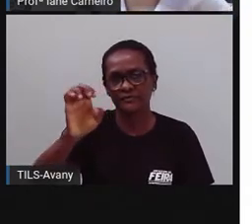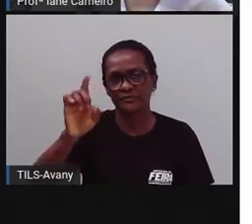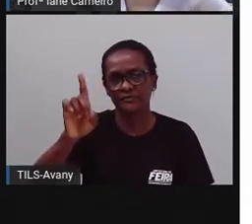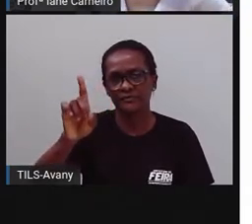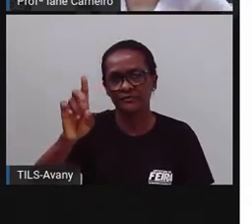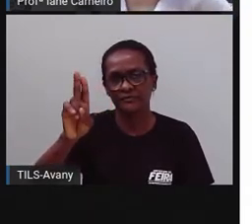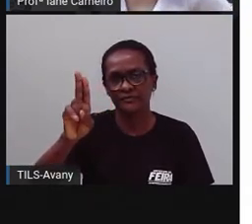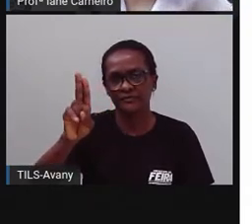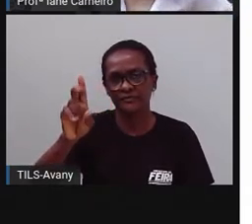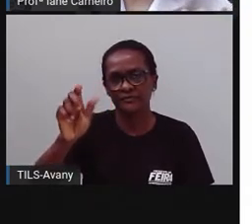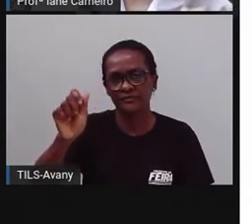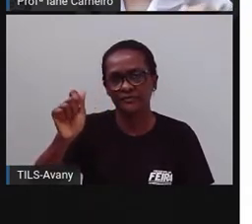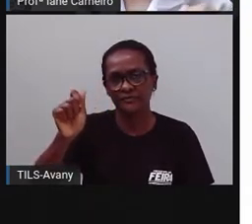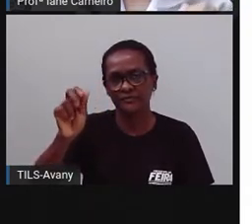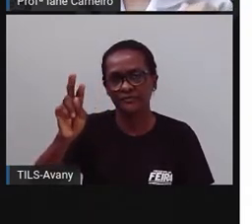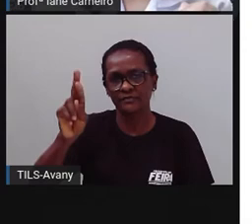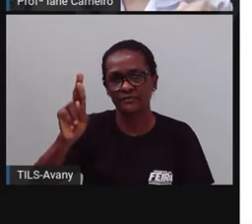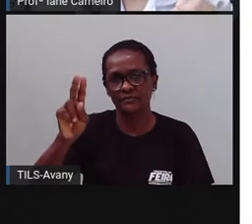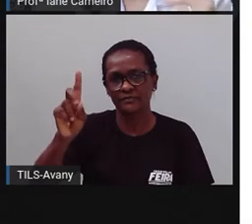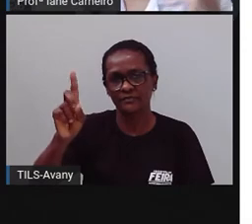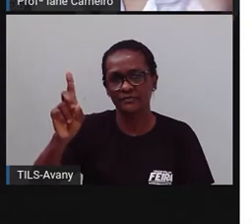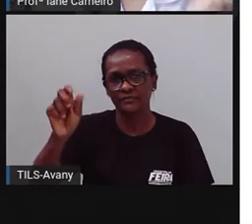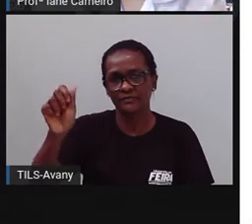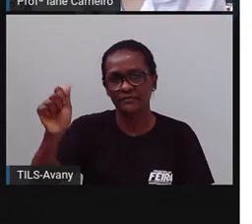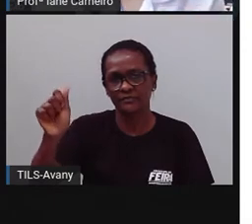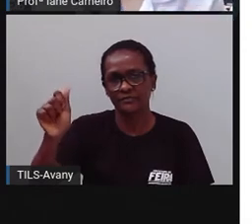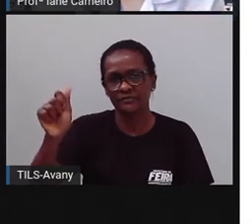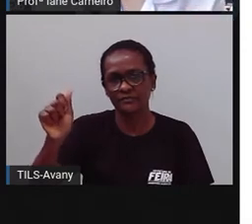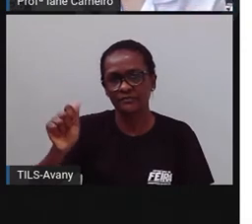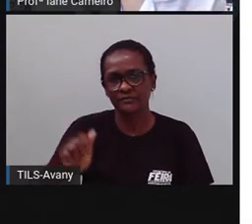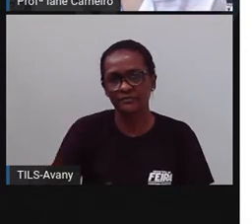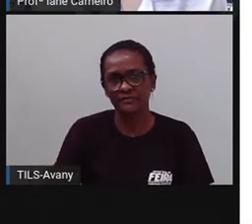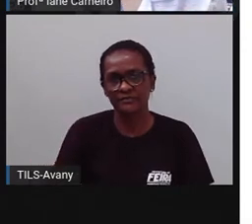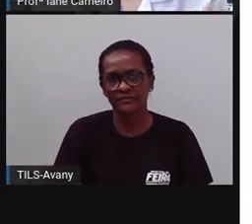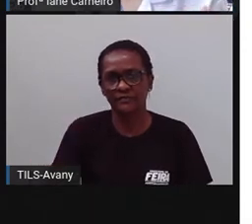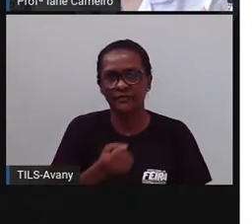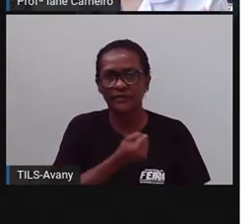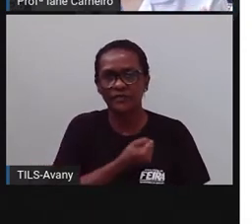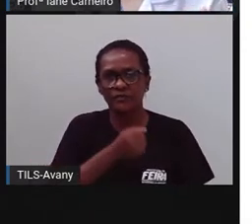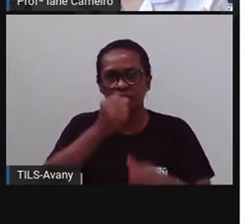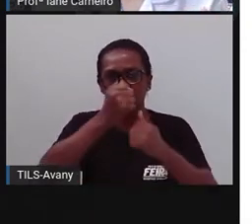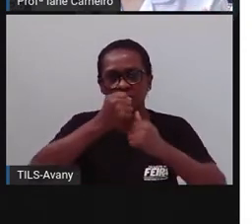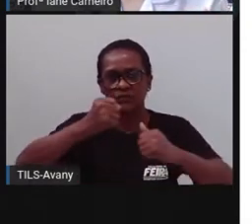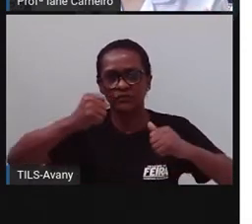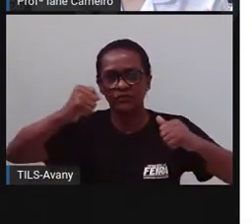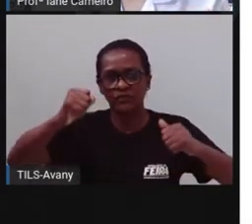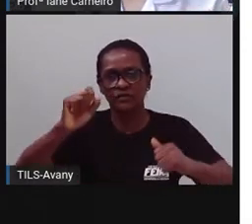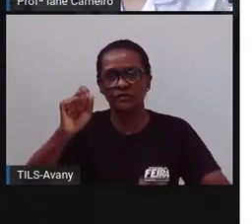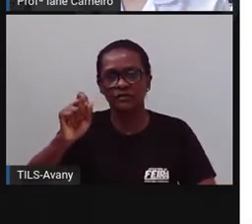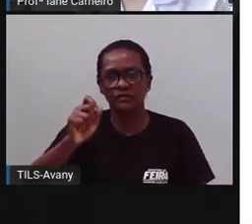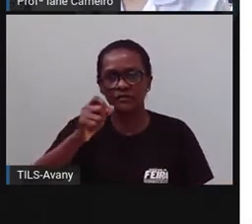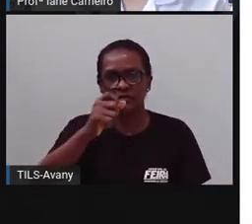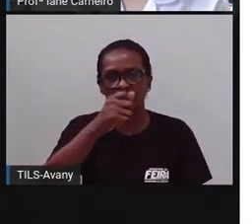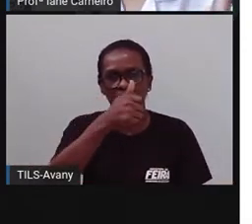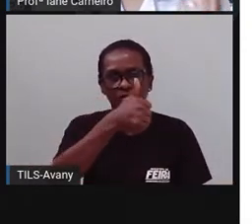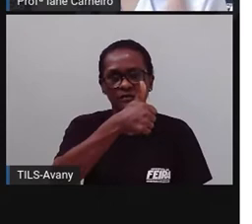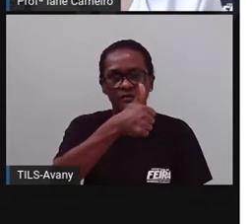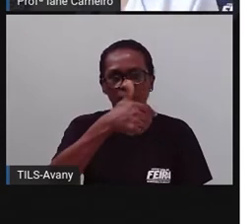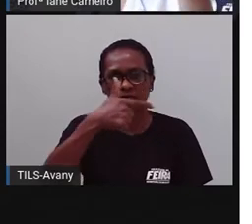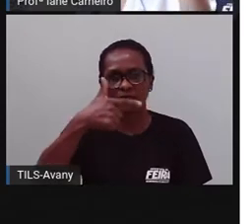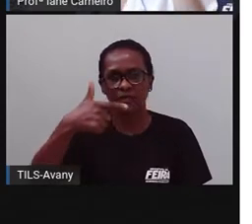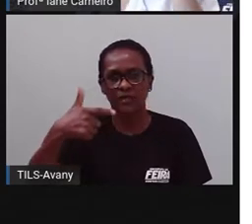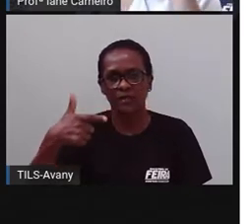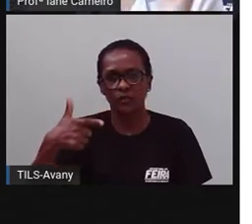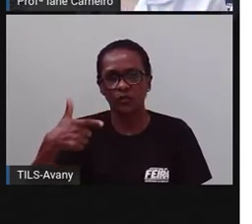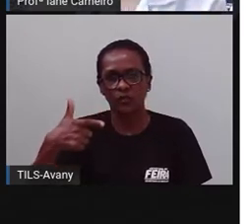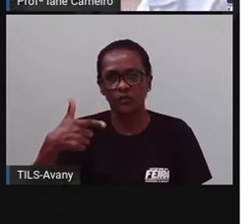canetinha para vocês visualizarem ó e tem um número grandão aqui esse número aqui ó quem consegue ler Que número é esse é